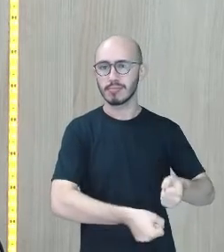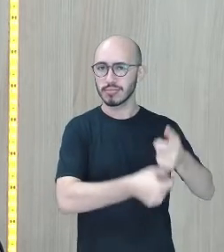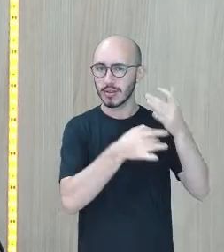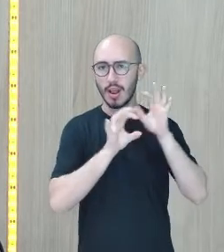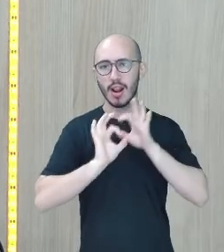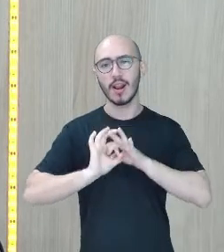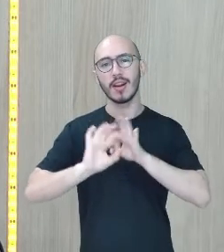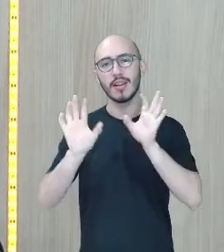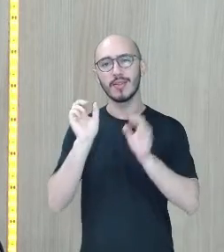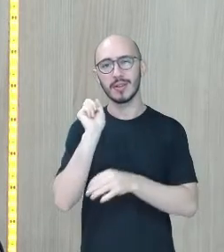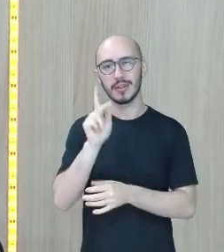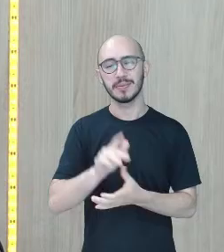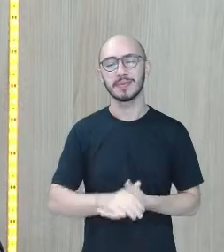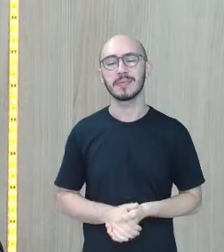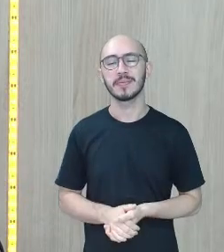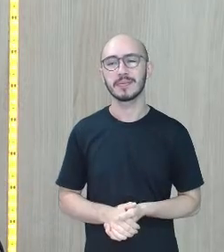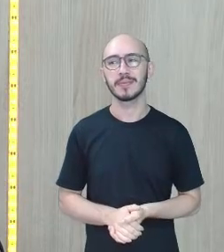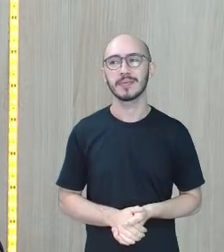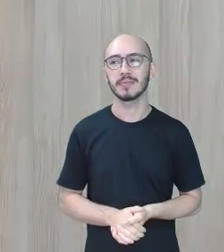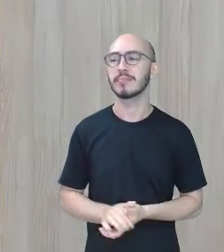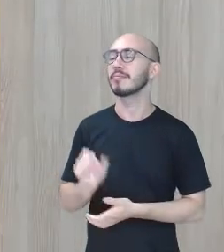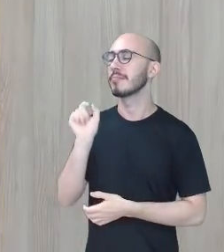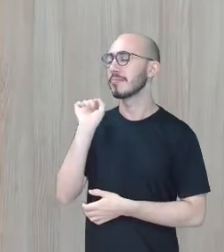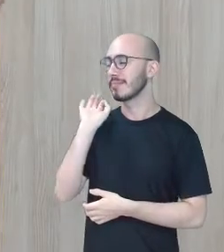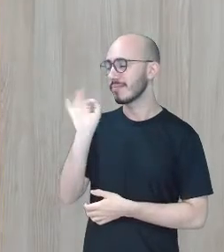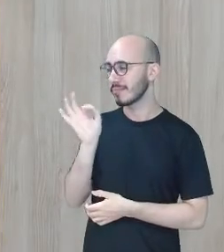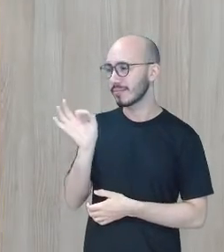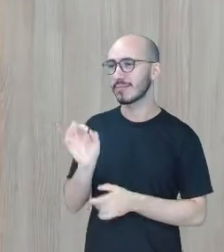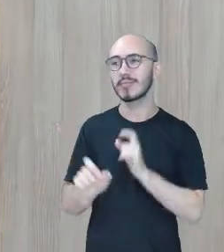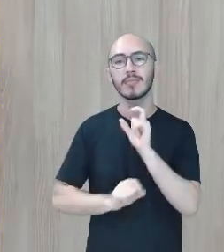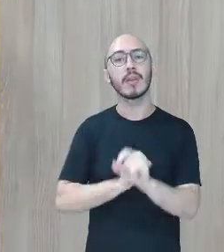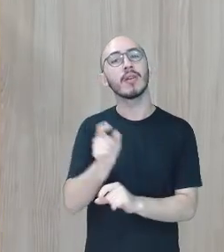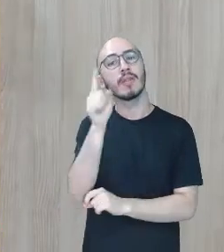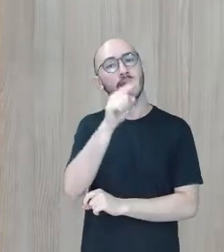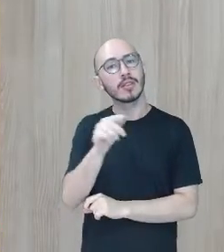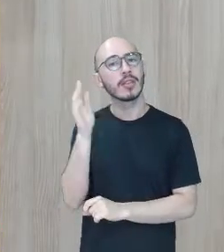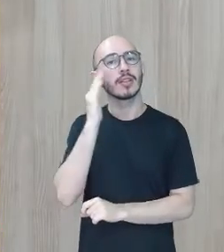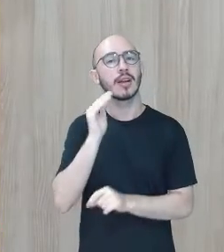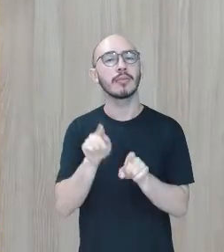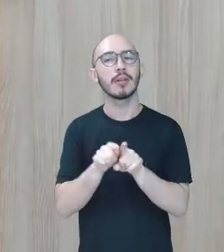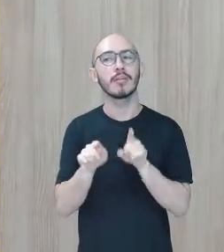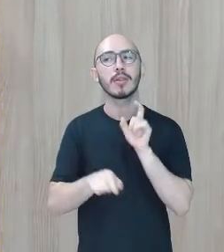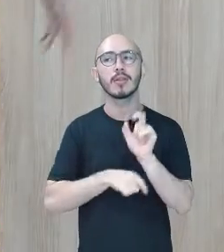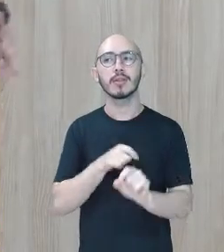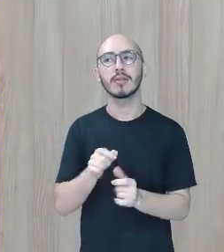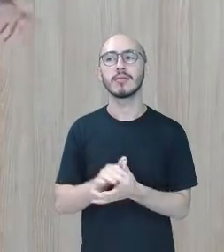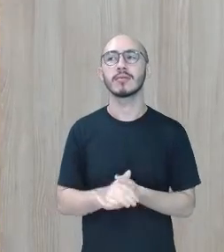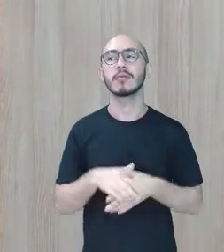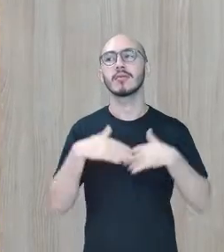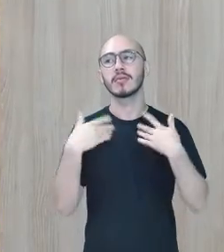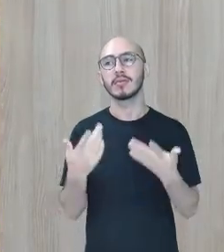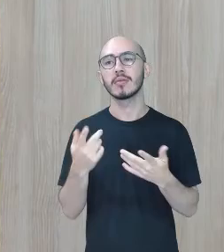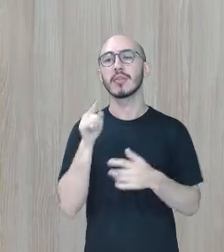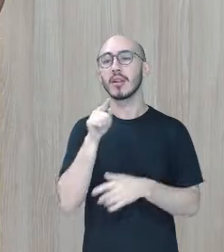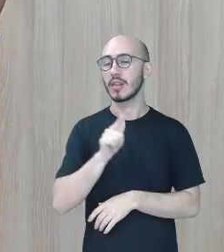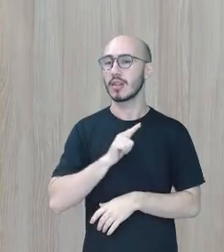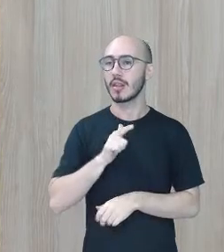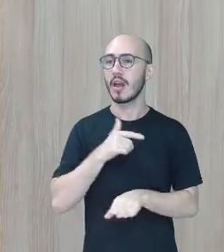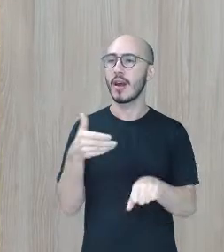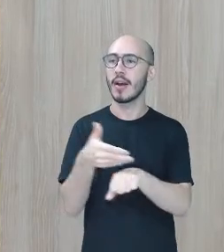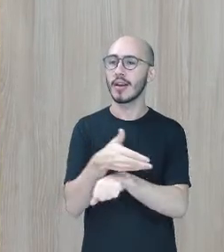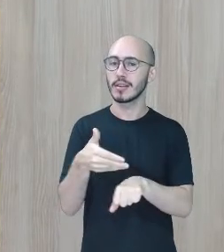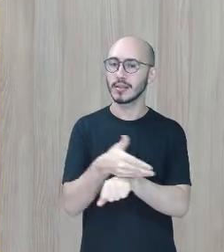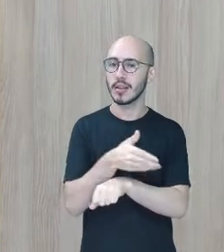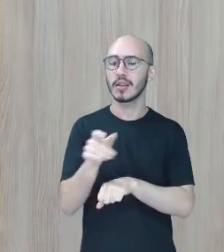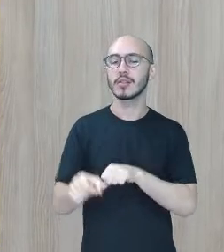no que vocês têm para falar, tá bom? Show de bola! Você sabe também que é primordial que você tenha acesso aí